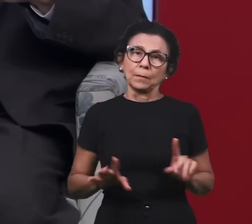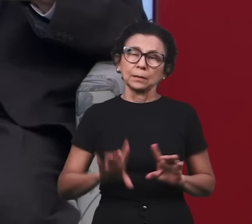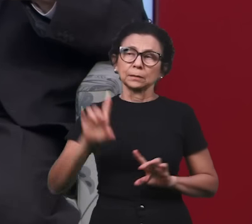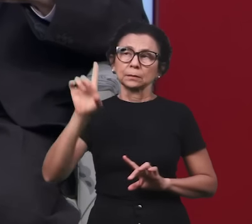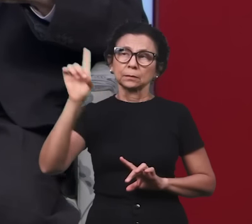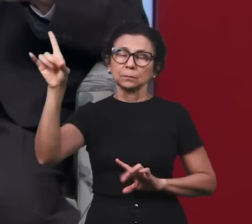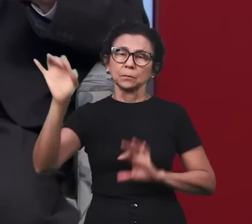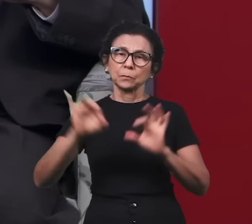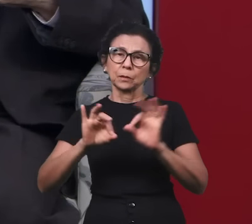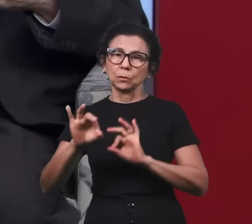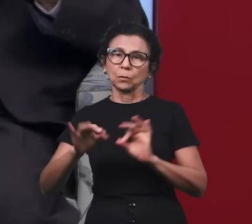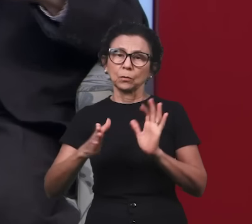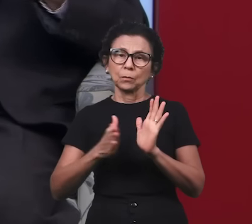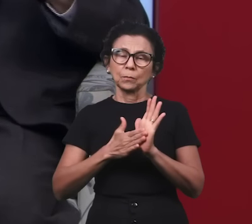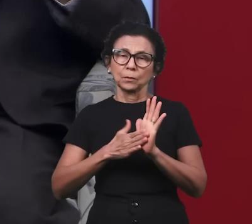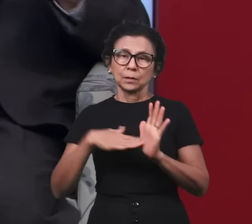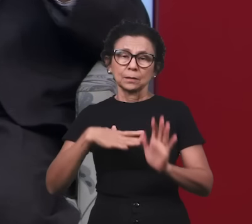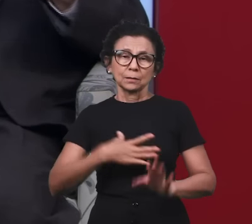tenha